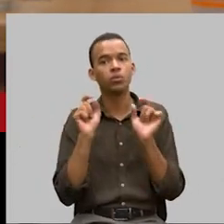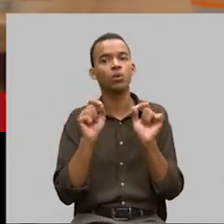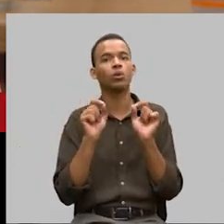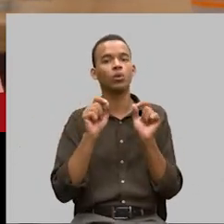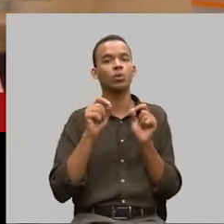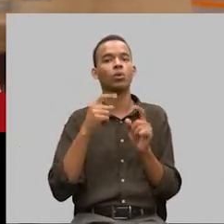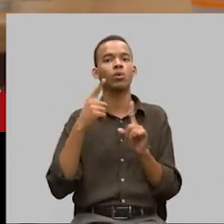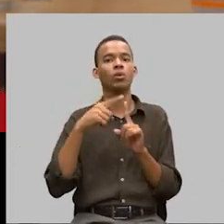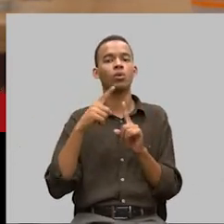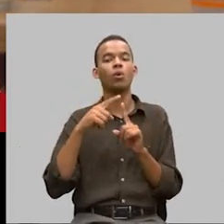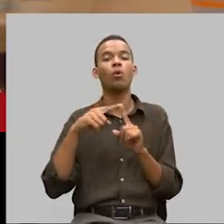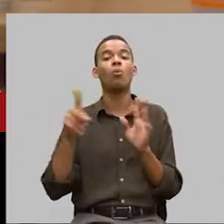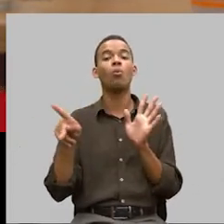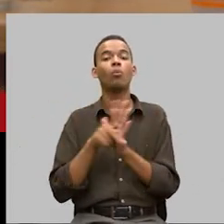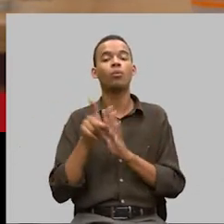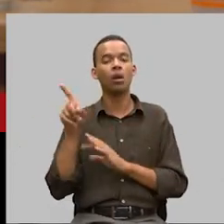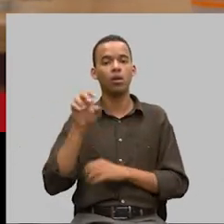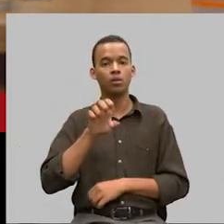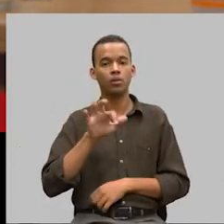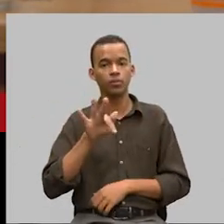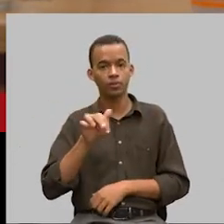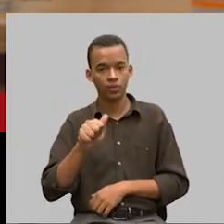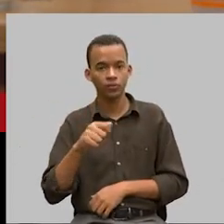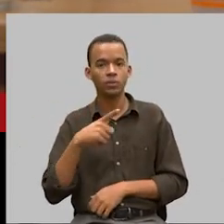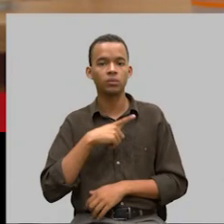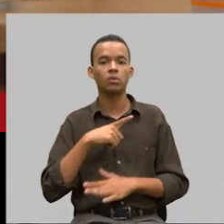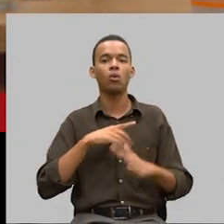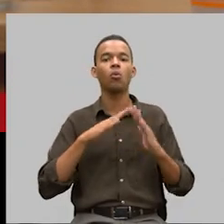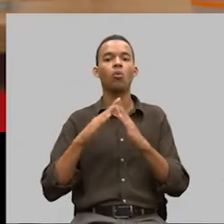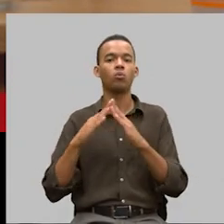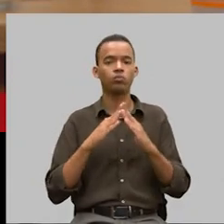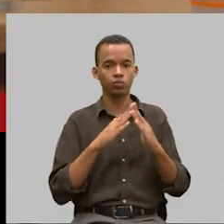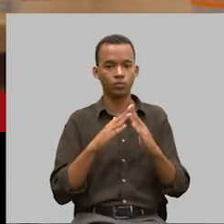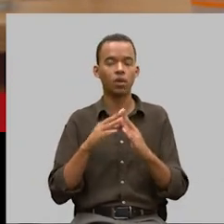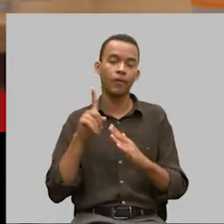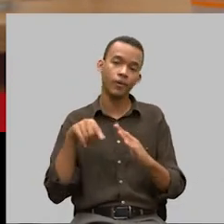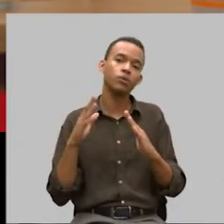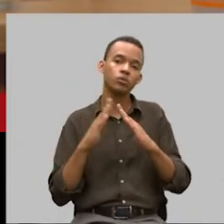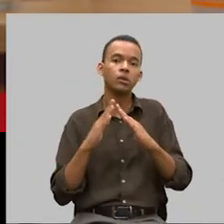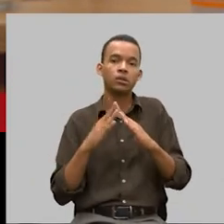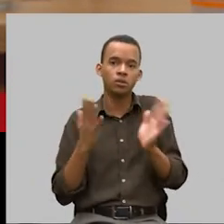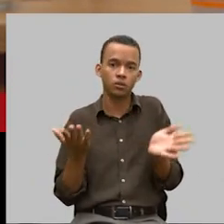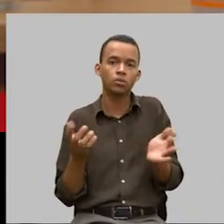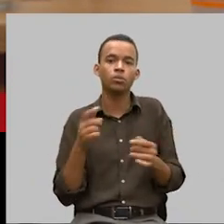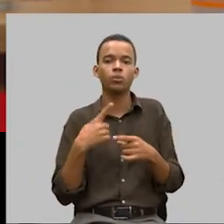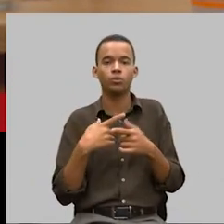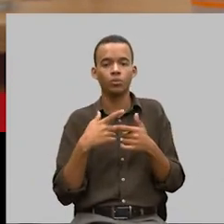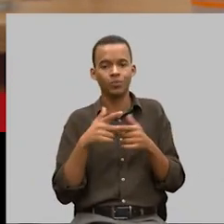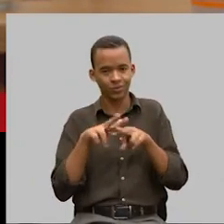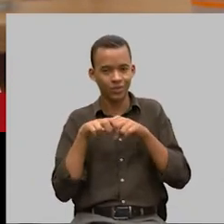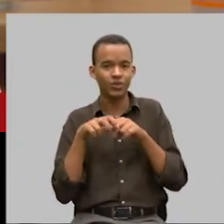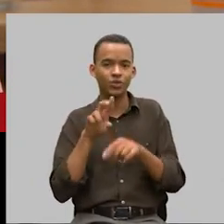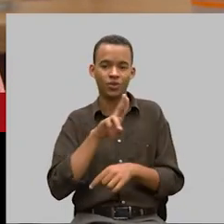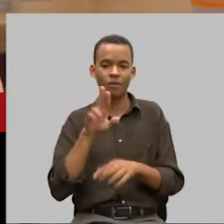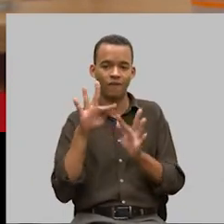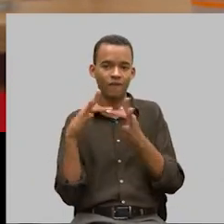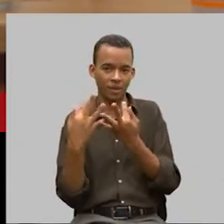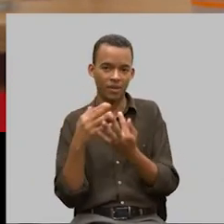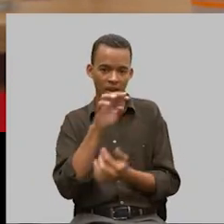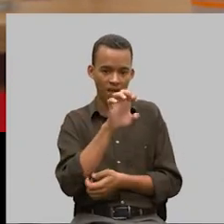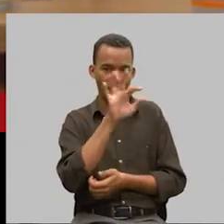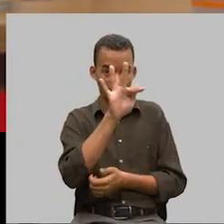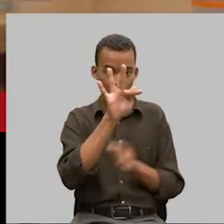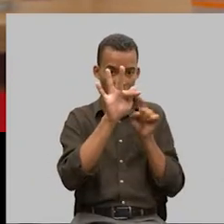efas que tem as moradias né que tem a vivência que é uma casa né por isso é chamada de família as